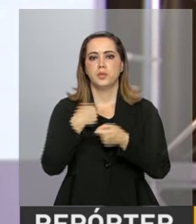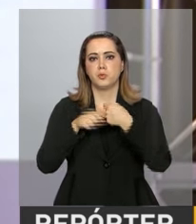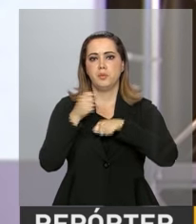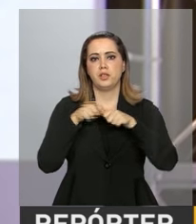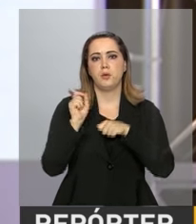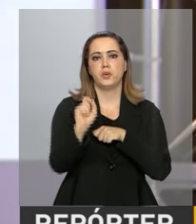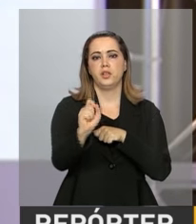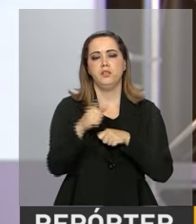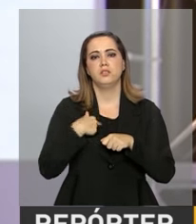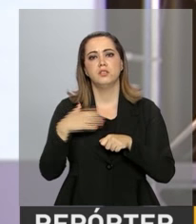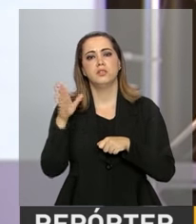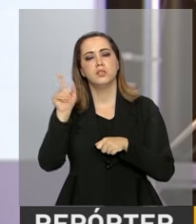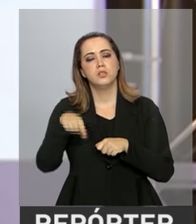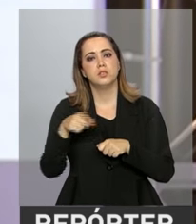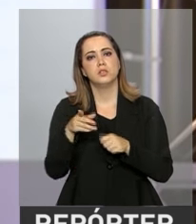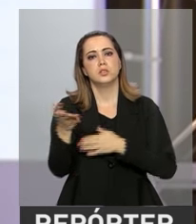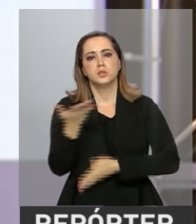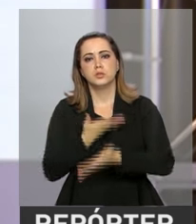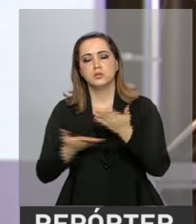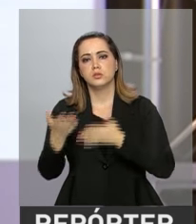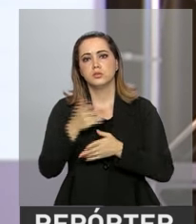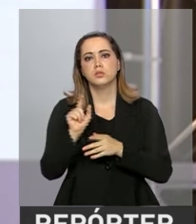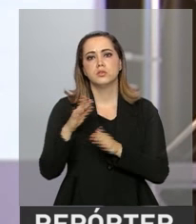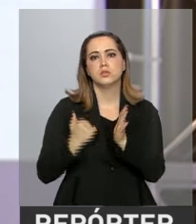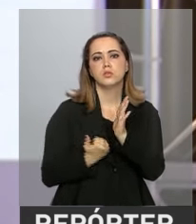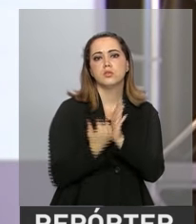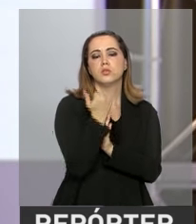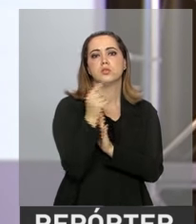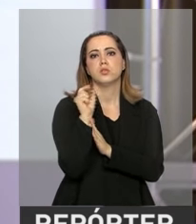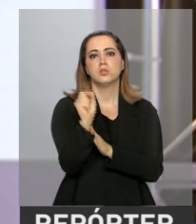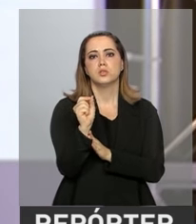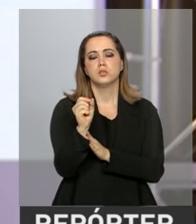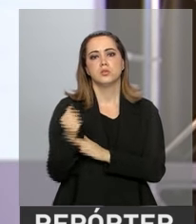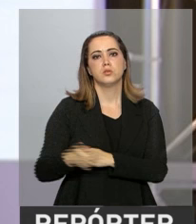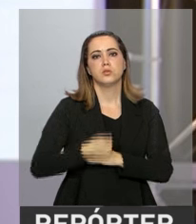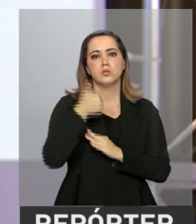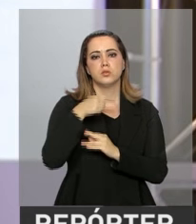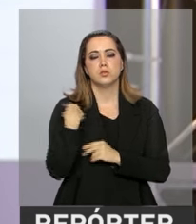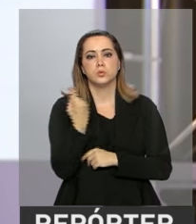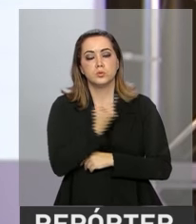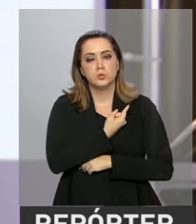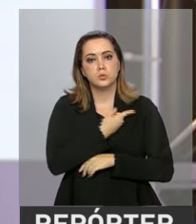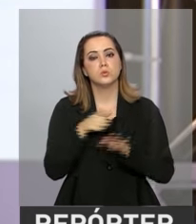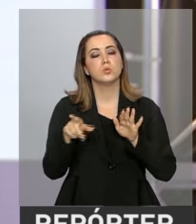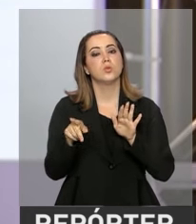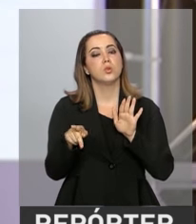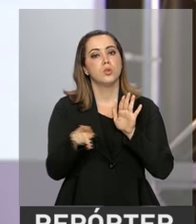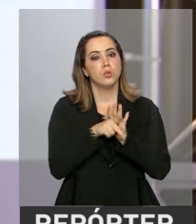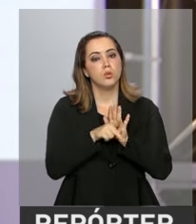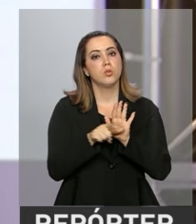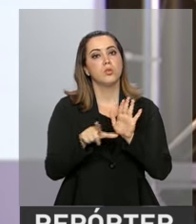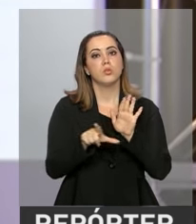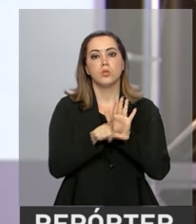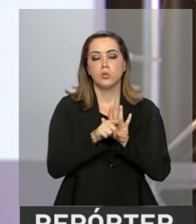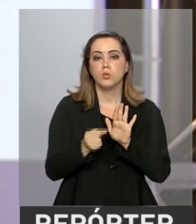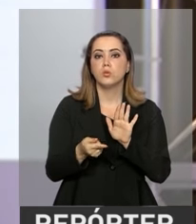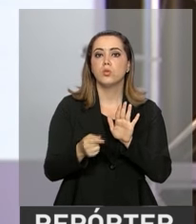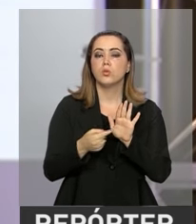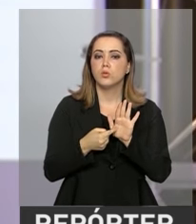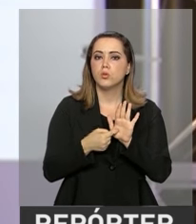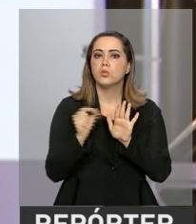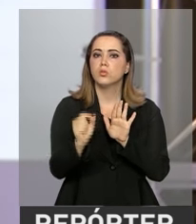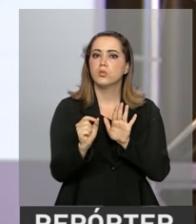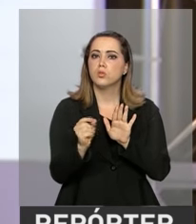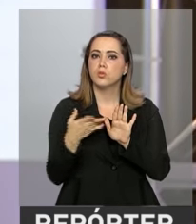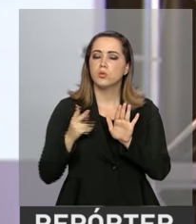tá provisionado, competitivo e mais inclusivo. Nosso papel é preservar essas